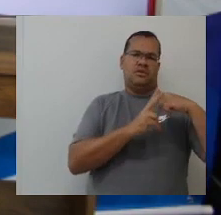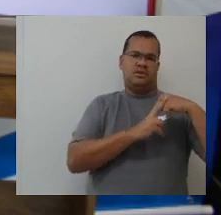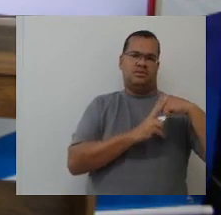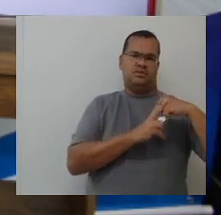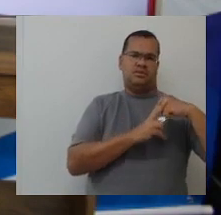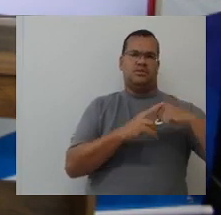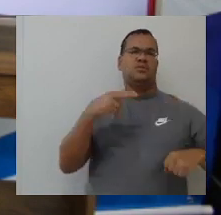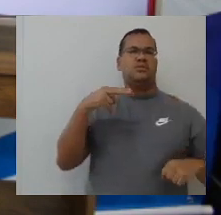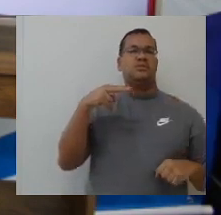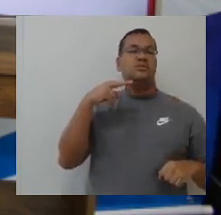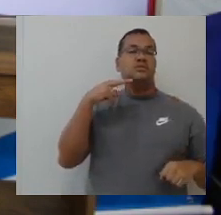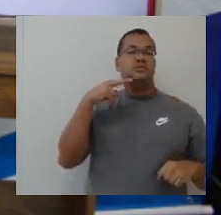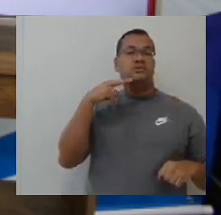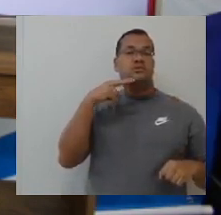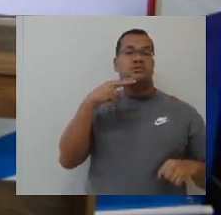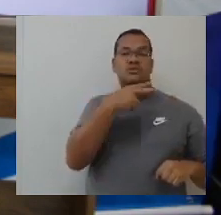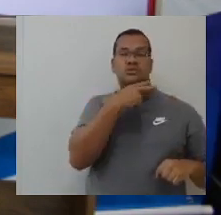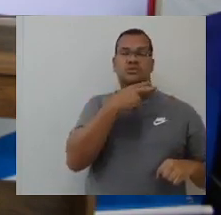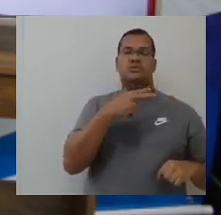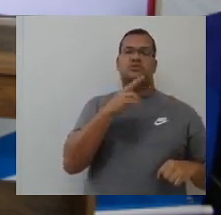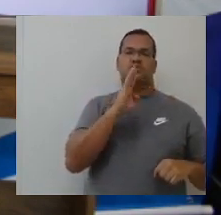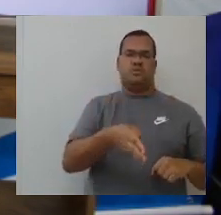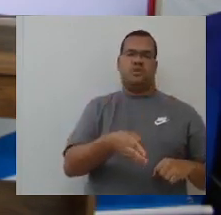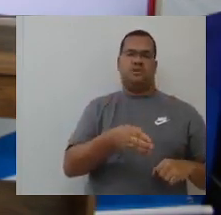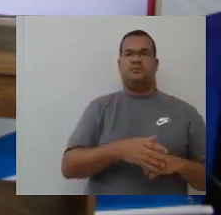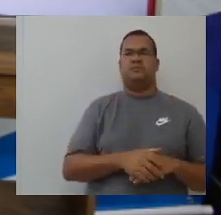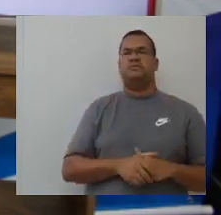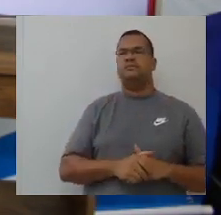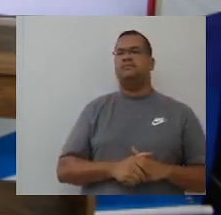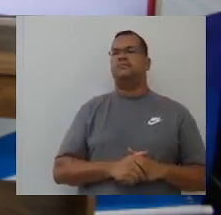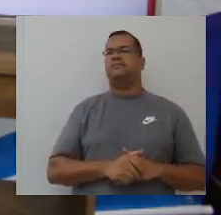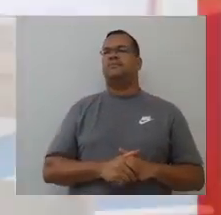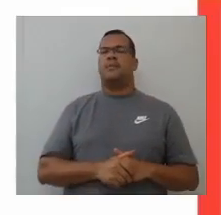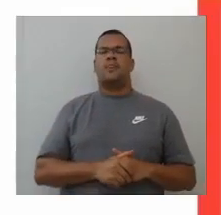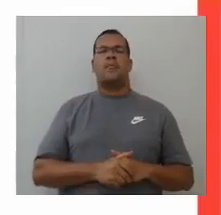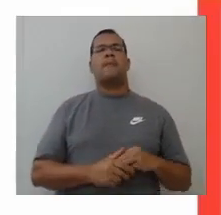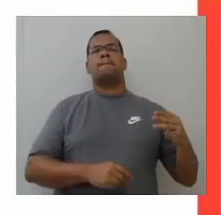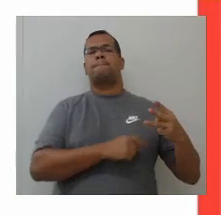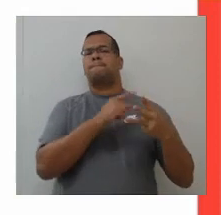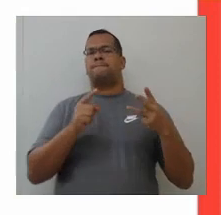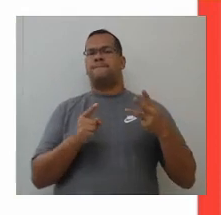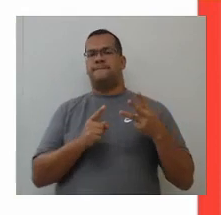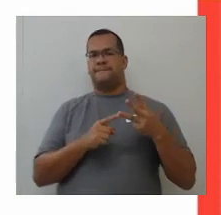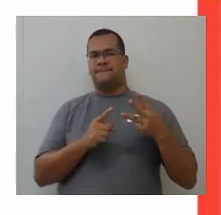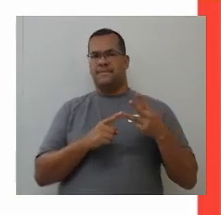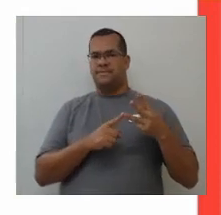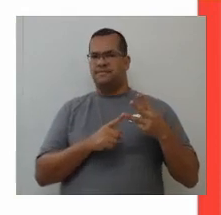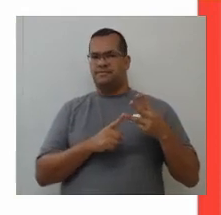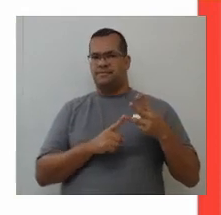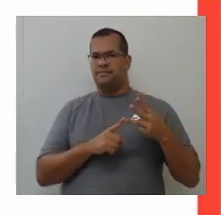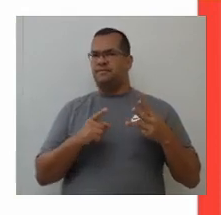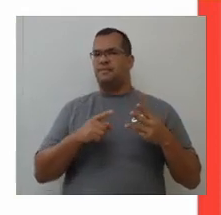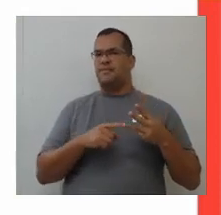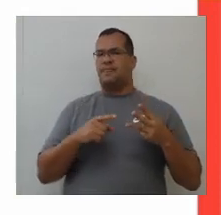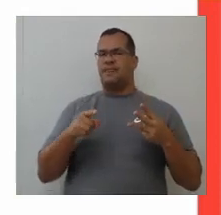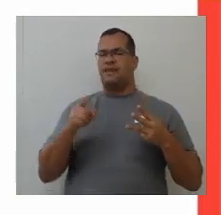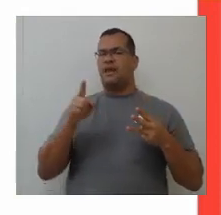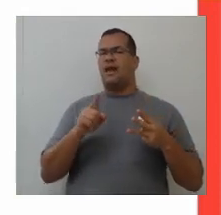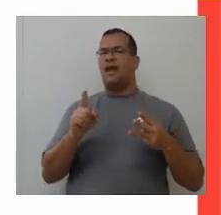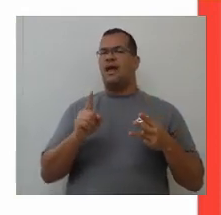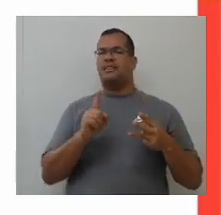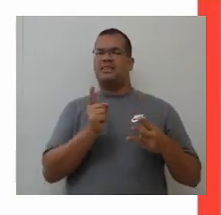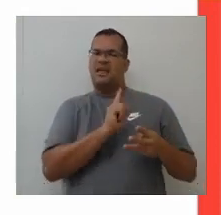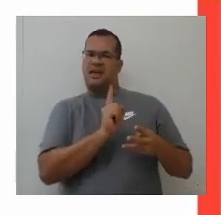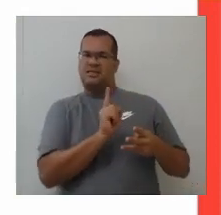também. Beleza? Vamos para o próximo ponto. Terceiro cuidado que eu tenho que ter. As question tags